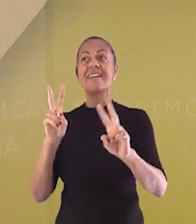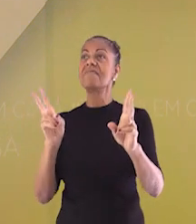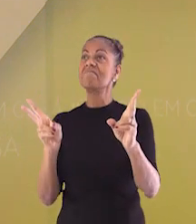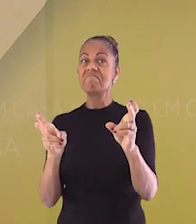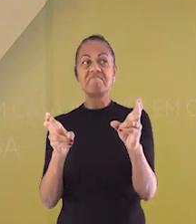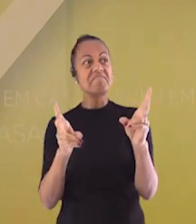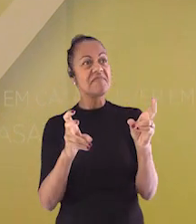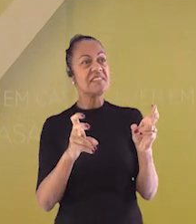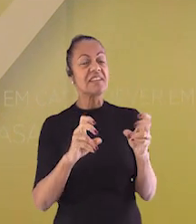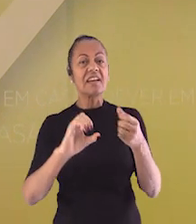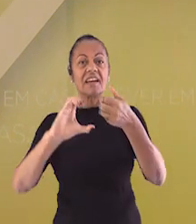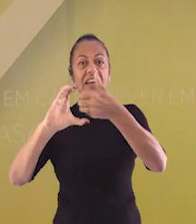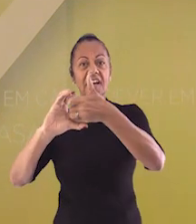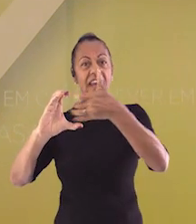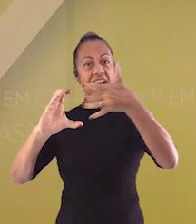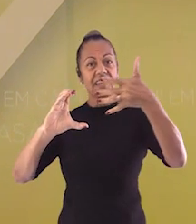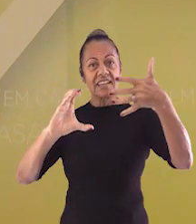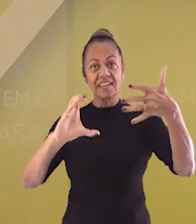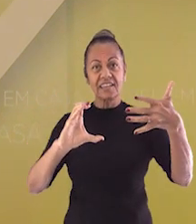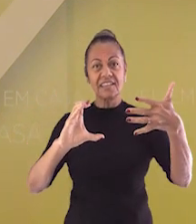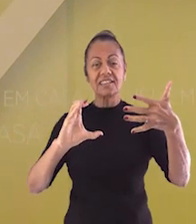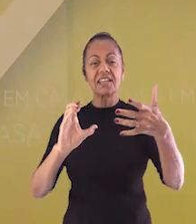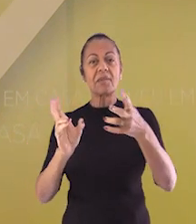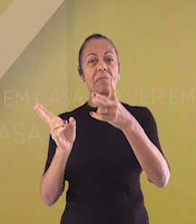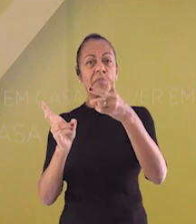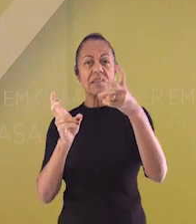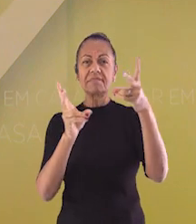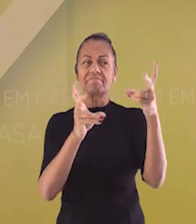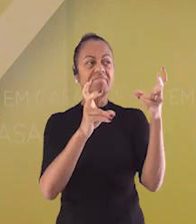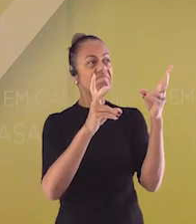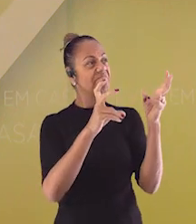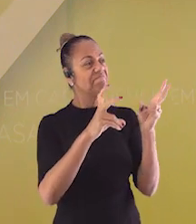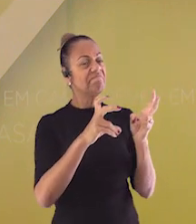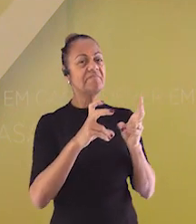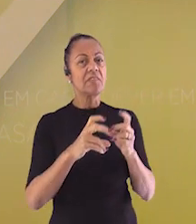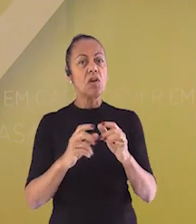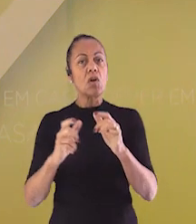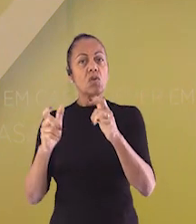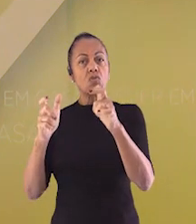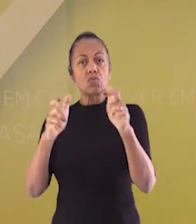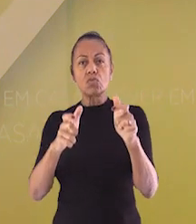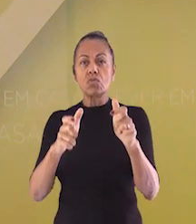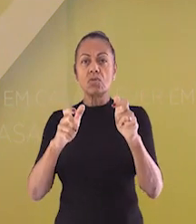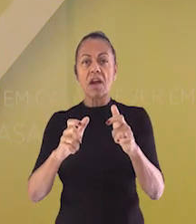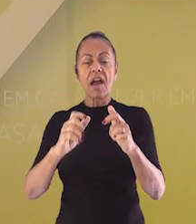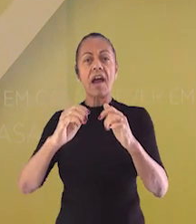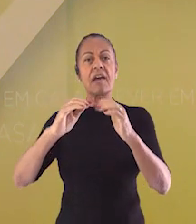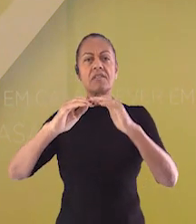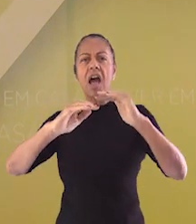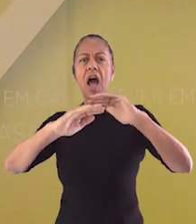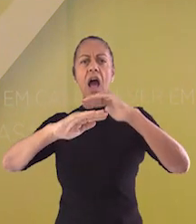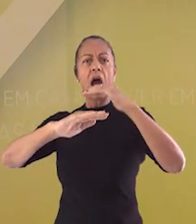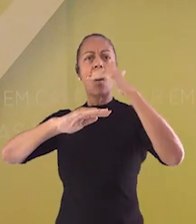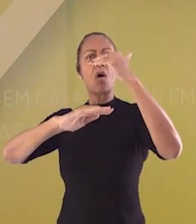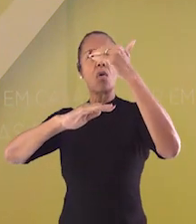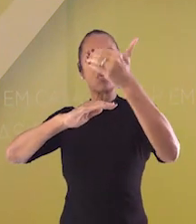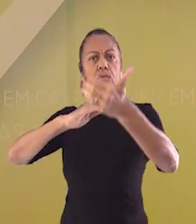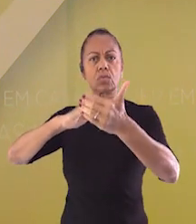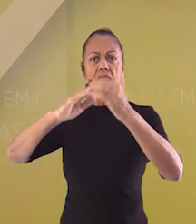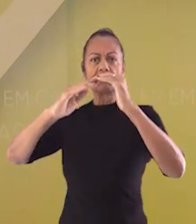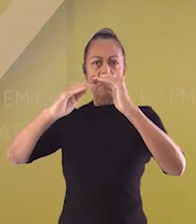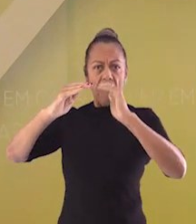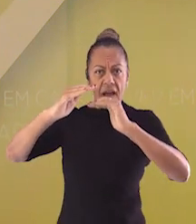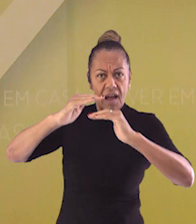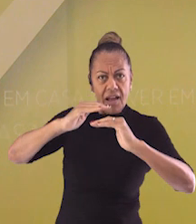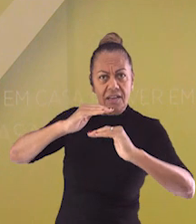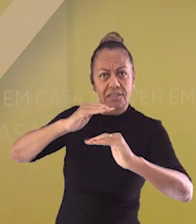perceber. Essas características possíveis de observar à nossa volta, lugares altos, baixos e